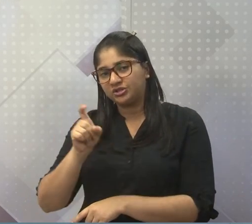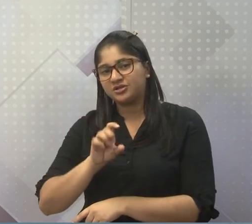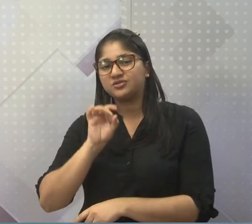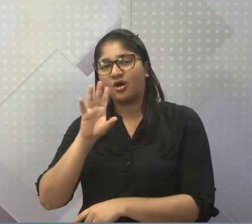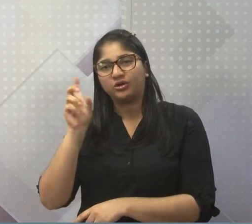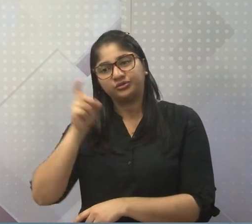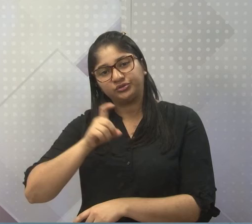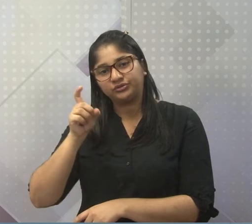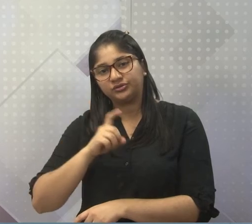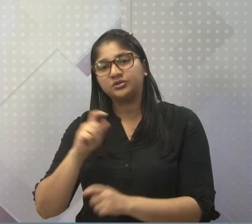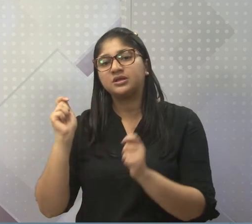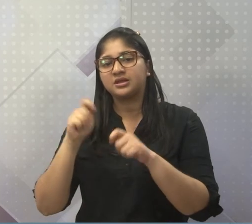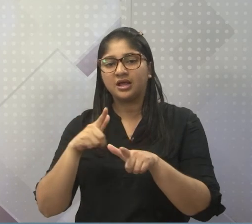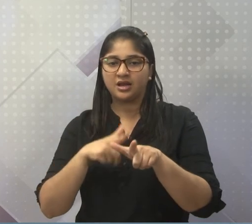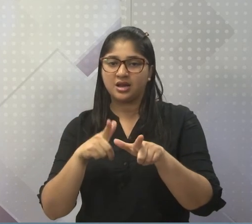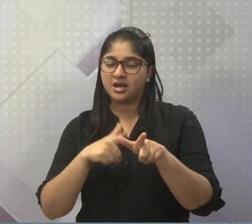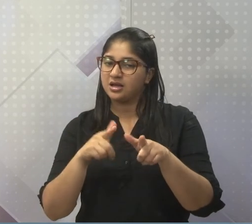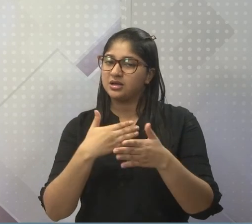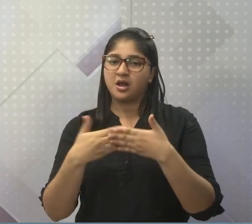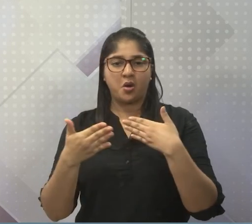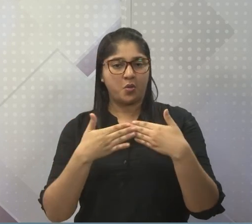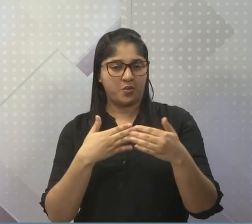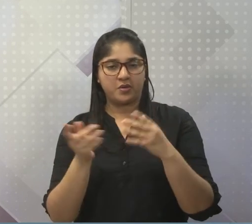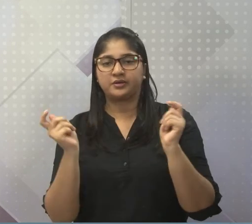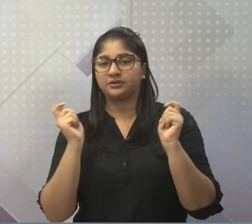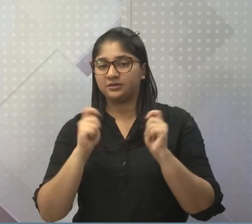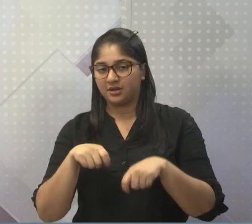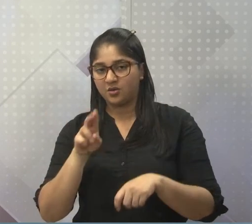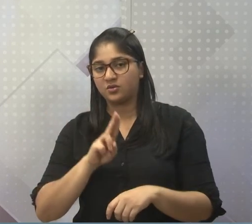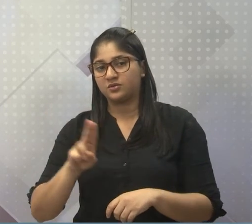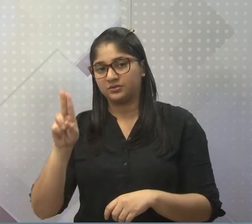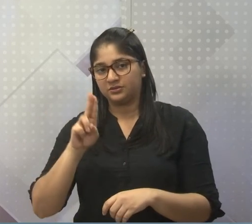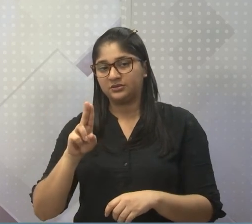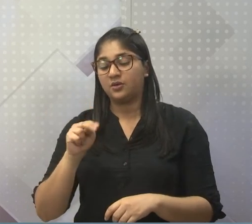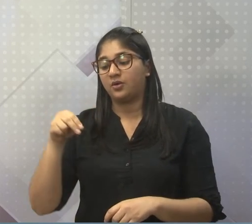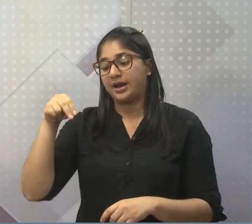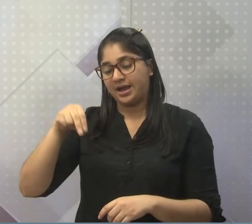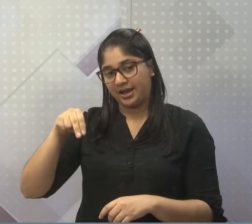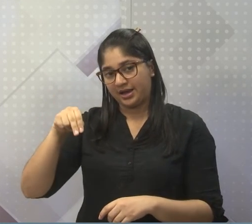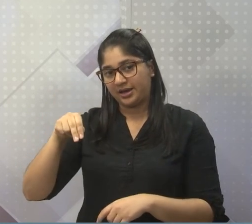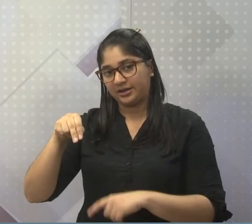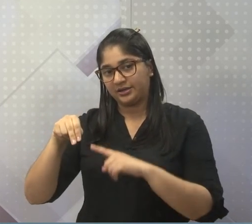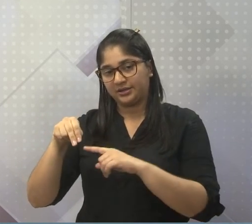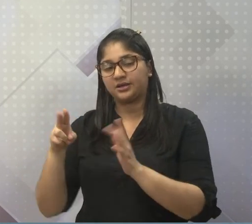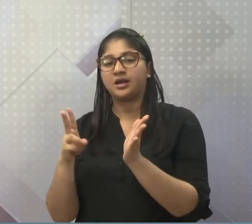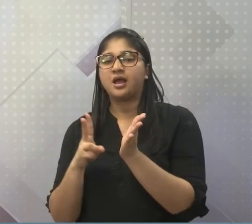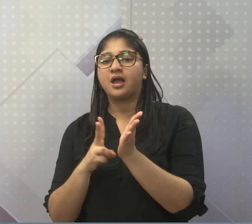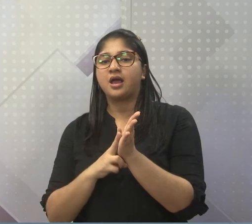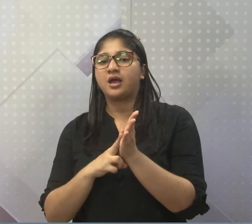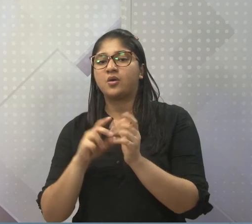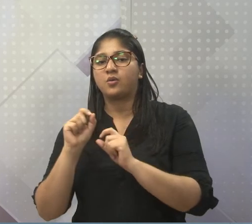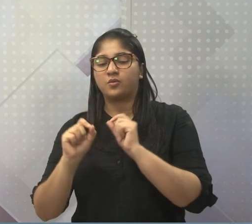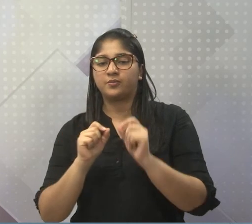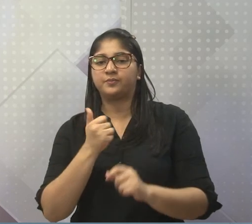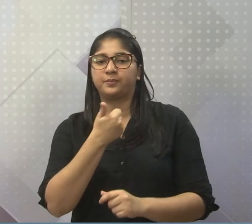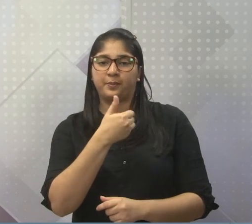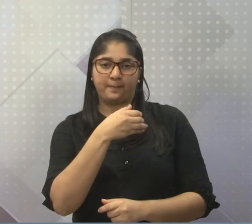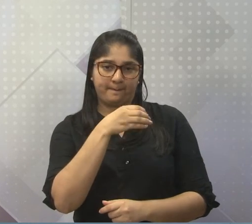com X. Funciona com qualquer letra. Então, o N fica só e nós passamos o